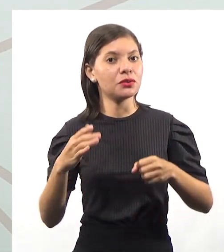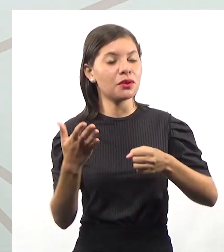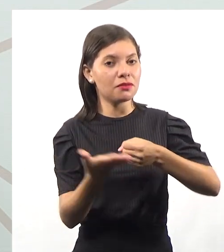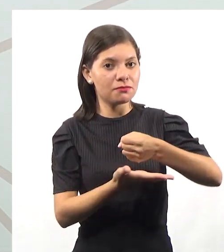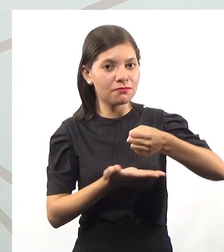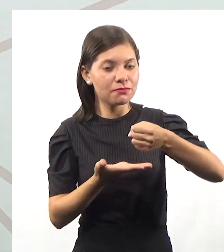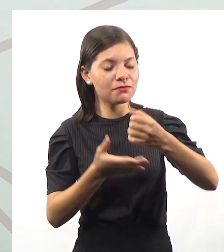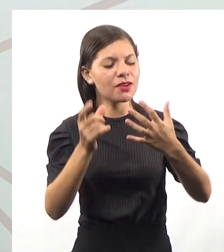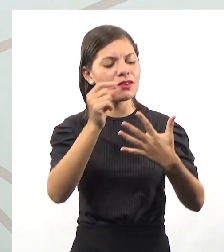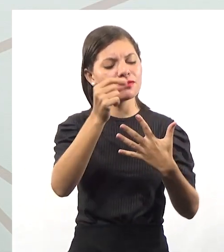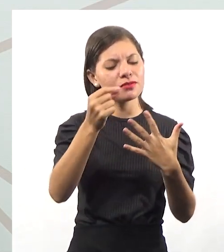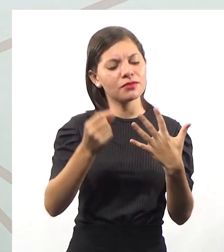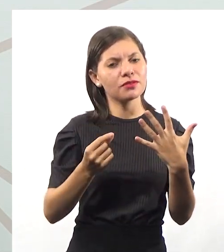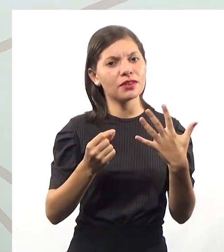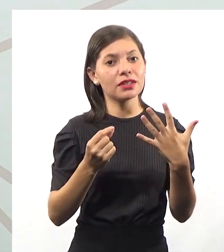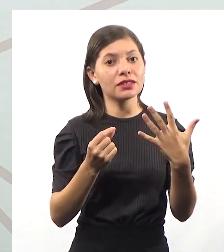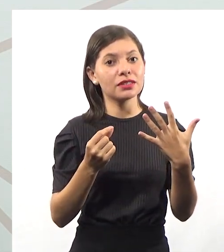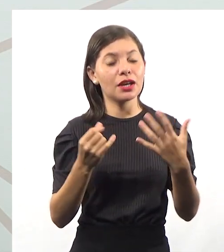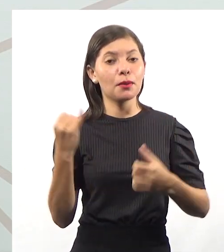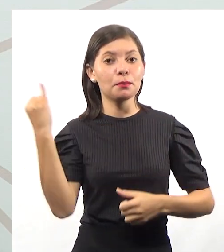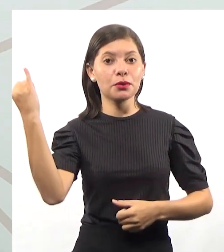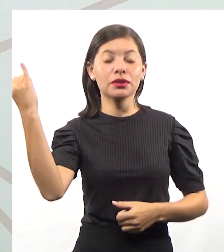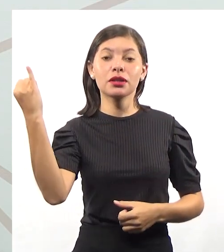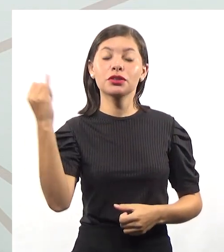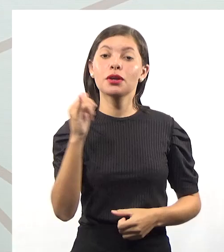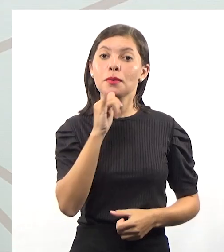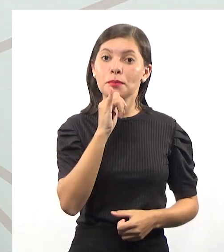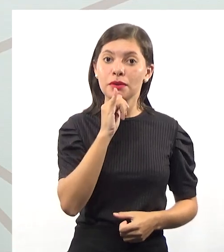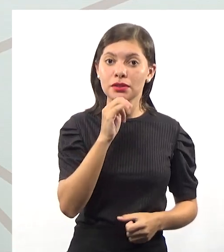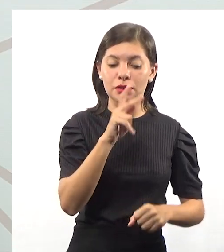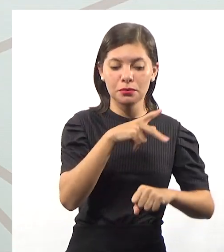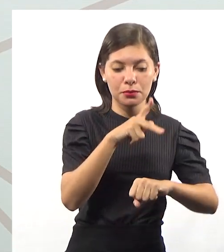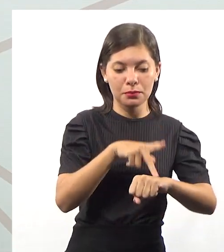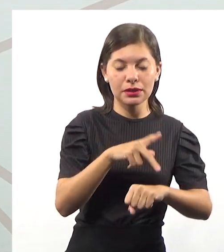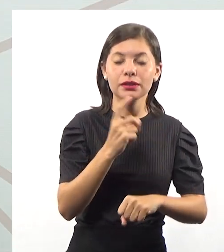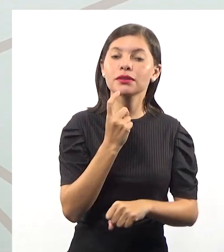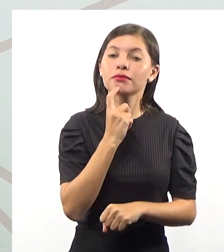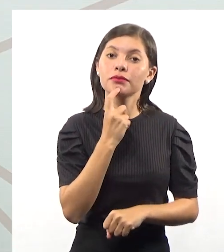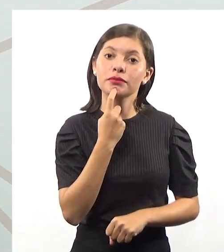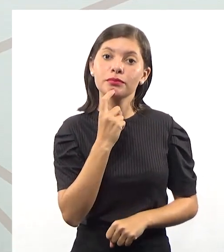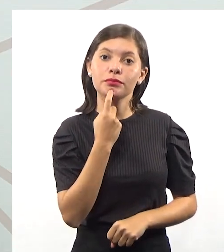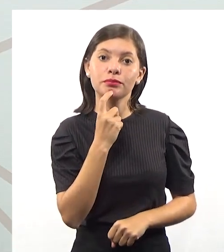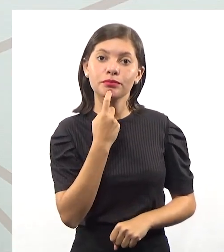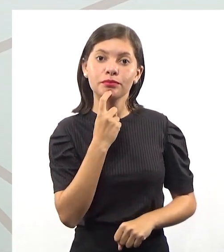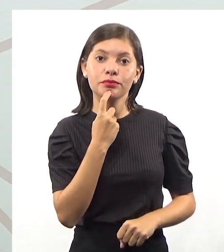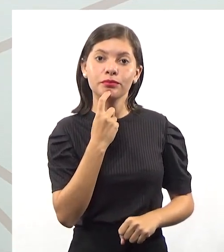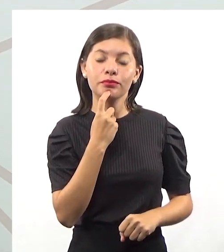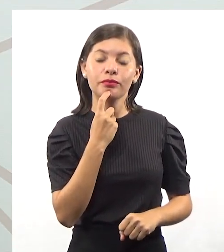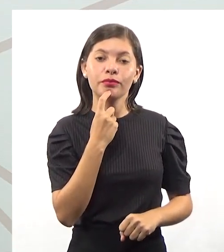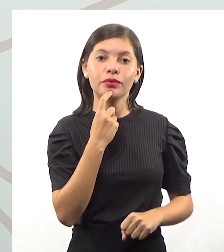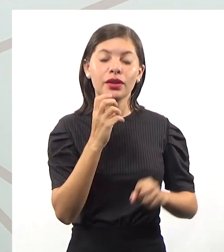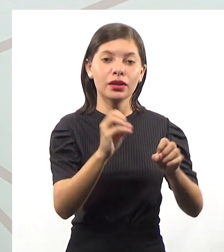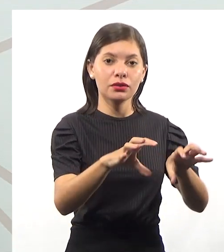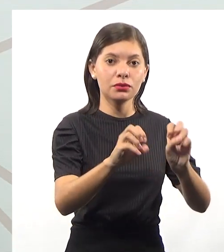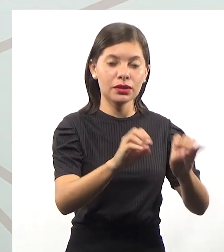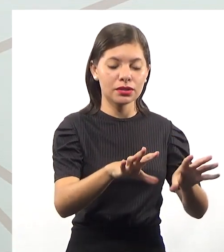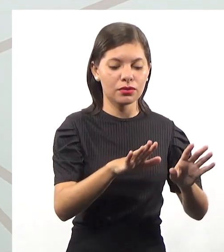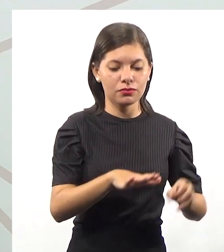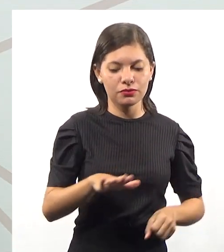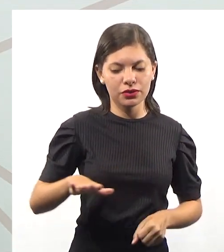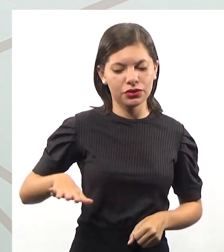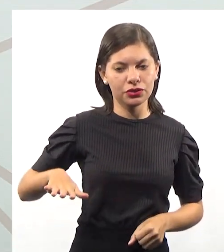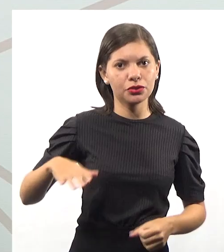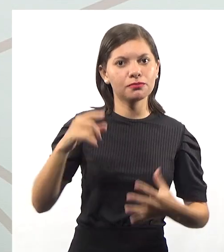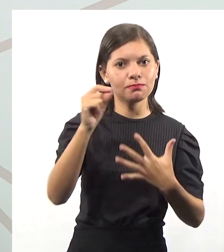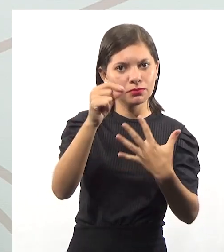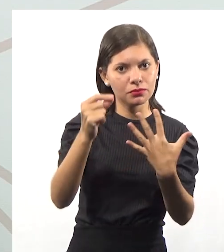importante. Por exemplo, como a Finlândia. A Finlândia considera a educação infantil uma das fases mais importantes da educação.